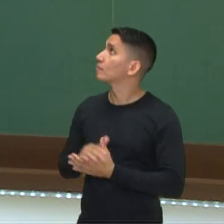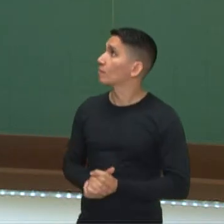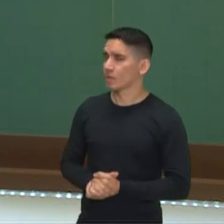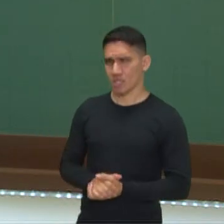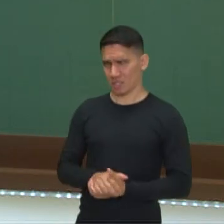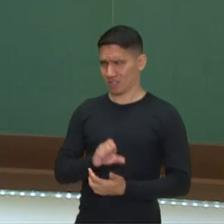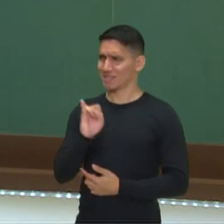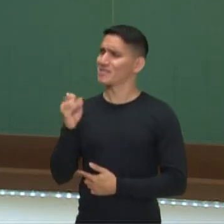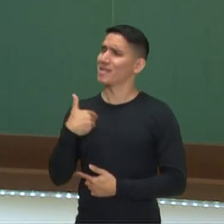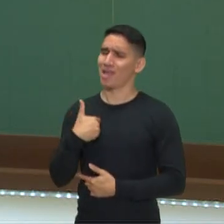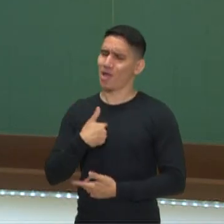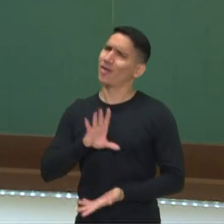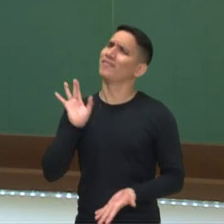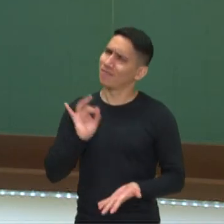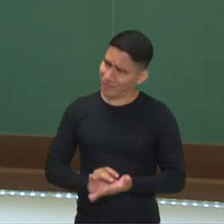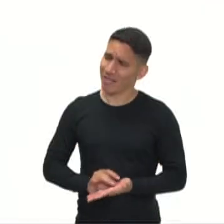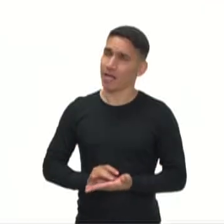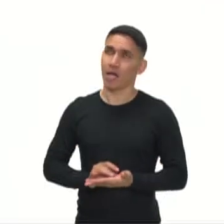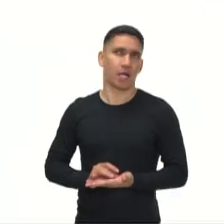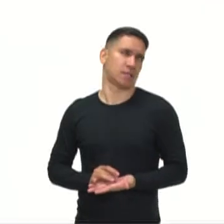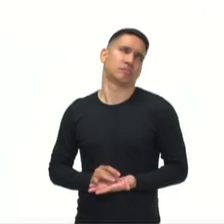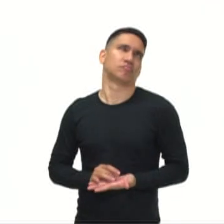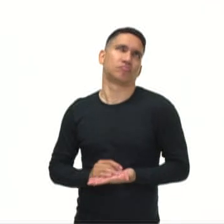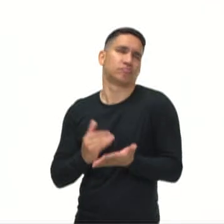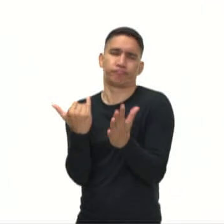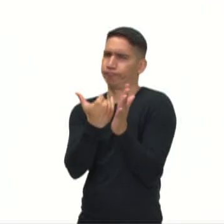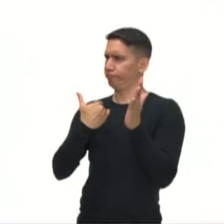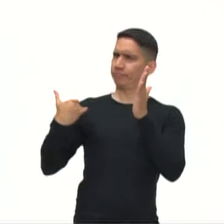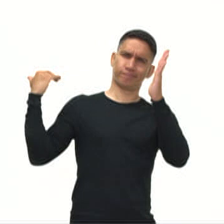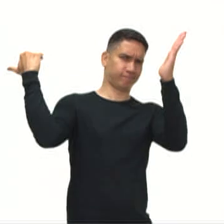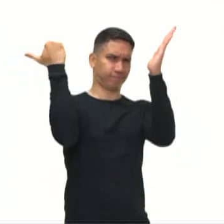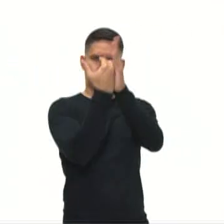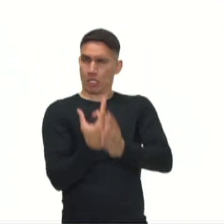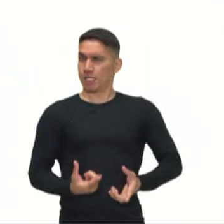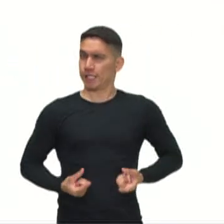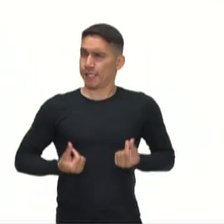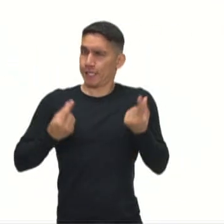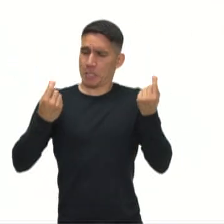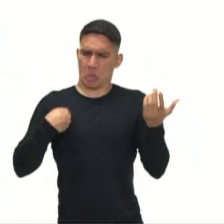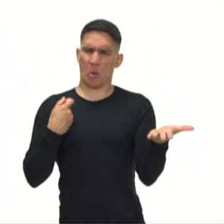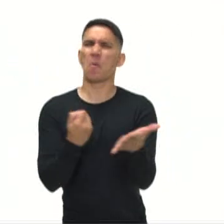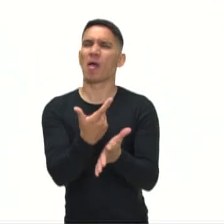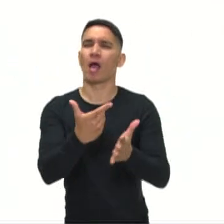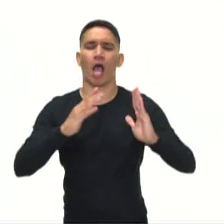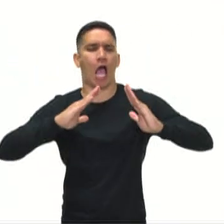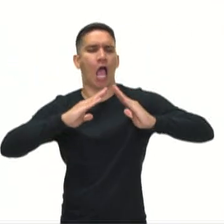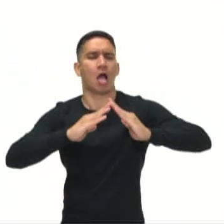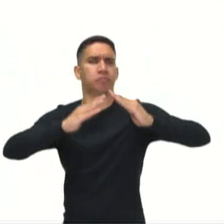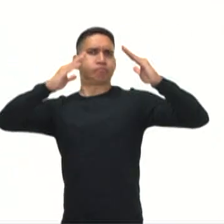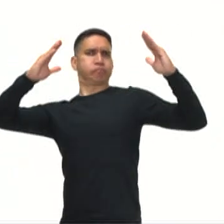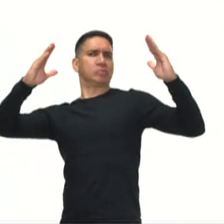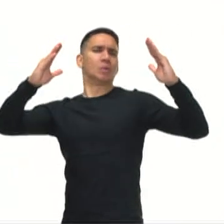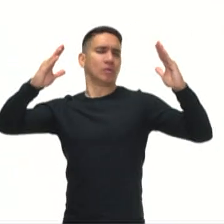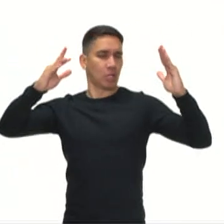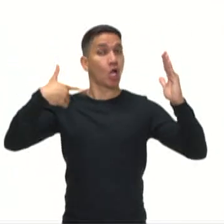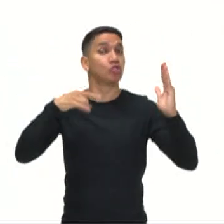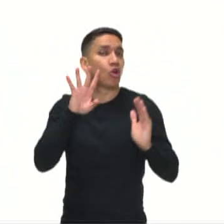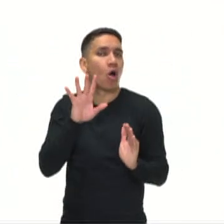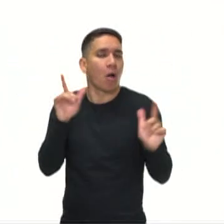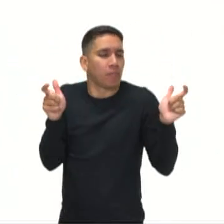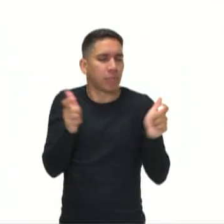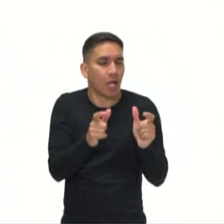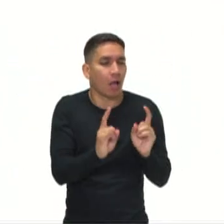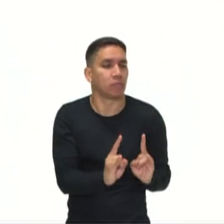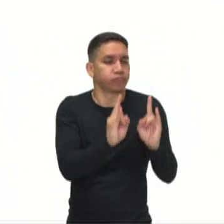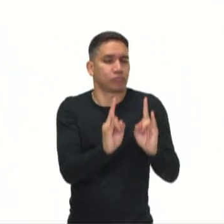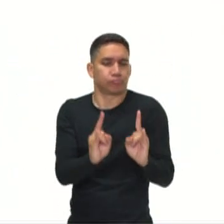realmente ridiculamente rica, eu não compraria uma mansão, apenas compraria pequenos apartamentos em